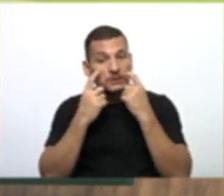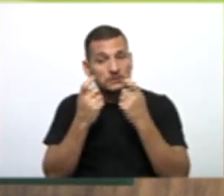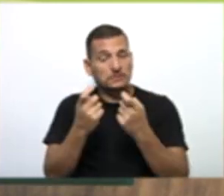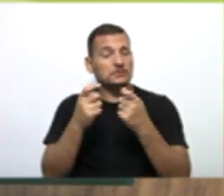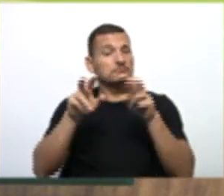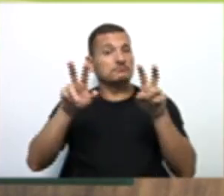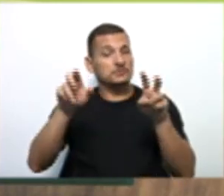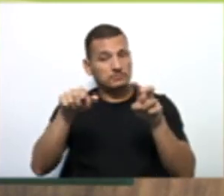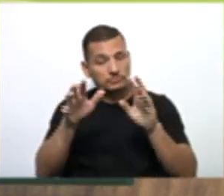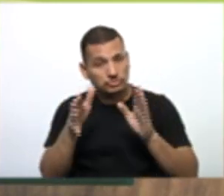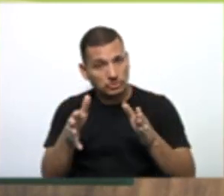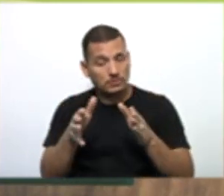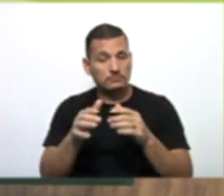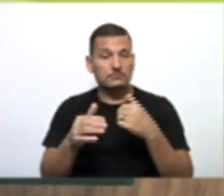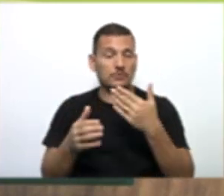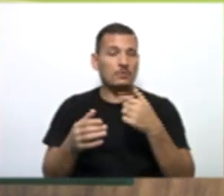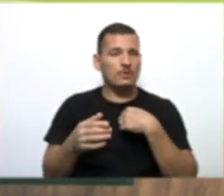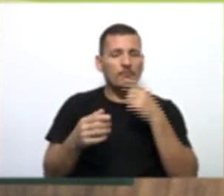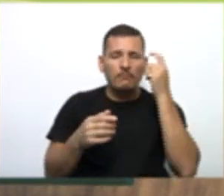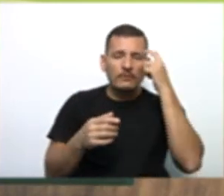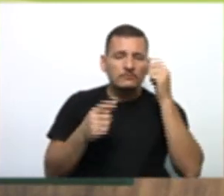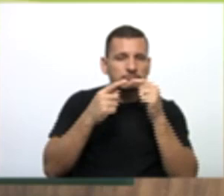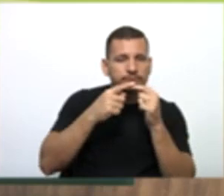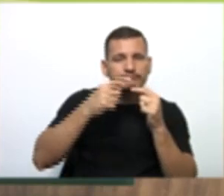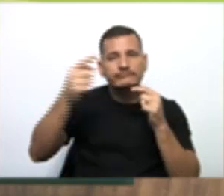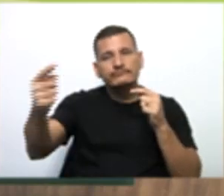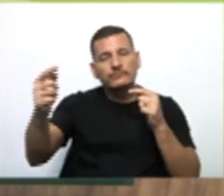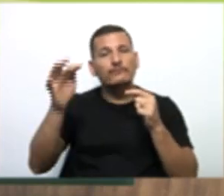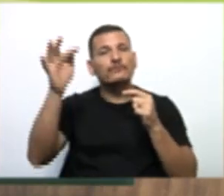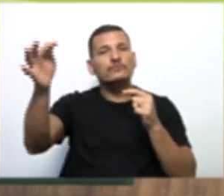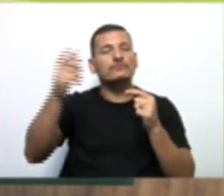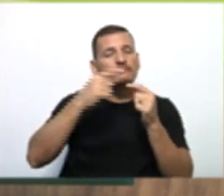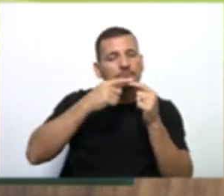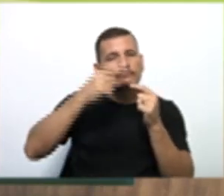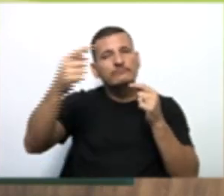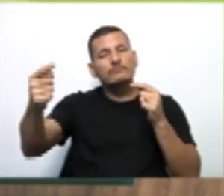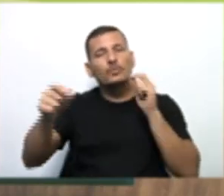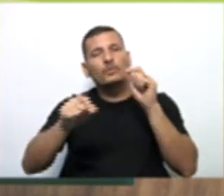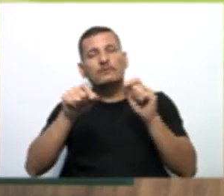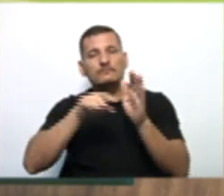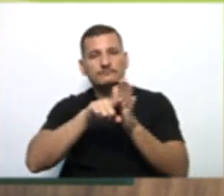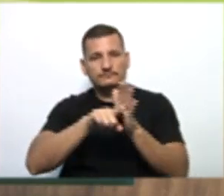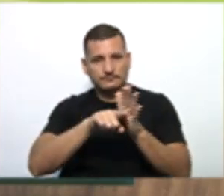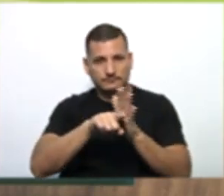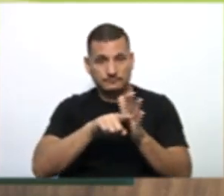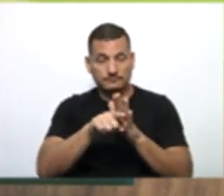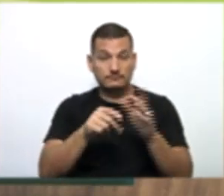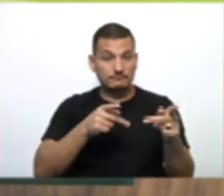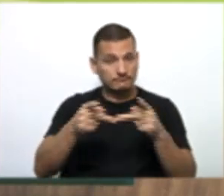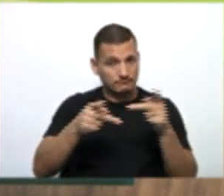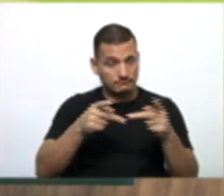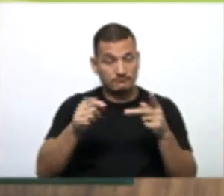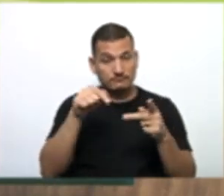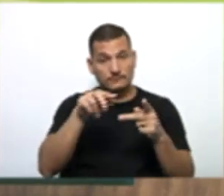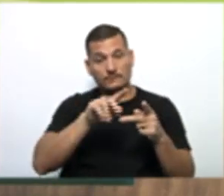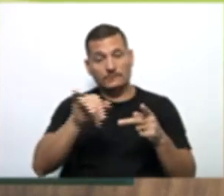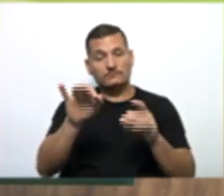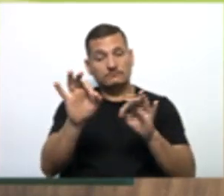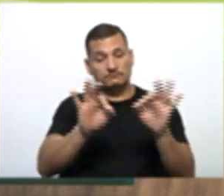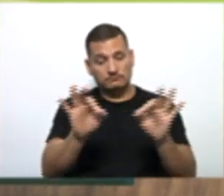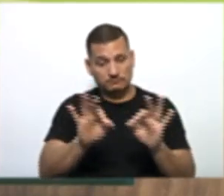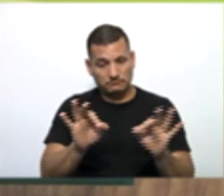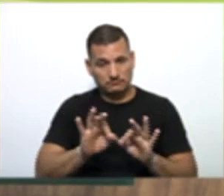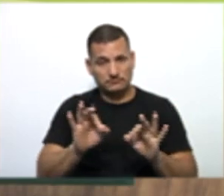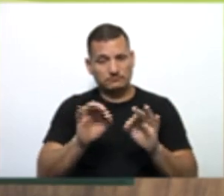interessante. Então, eu já estava fazendo uma projeção daquilo que eu queria estudar no futuro. E o projeto de pesquisa, ele vai organizar as minhas